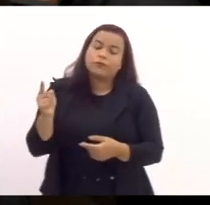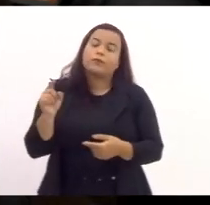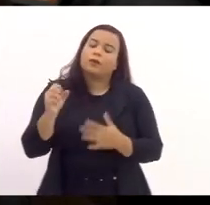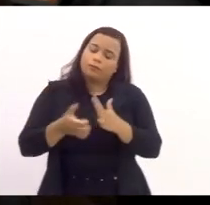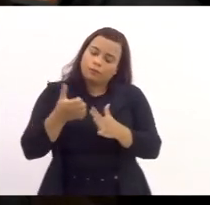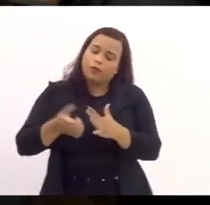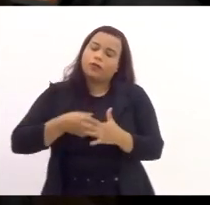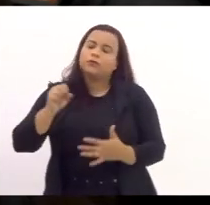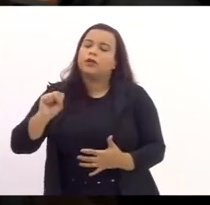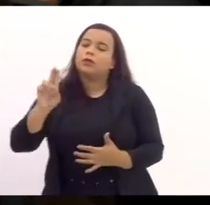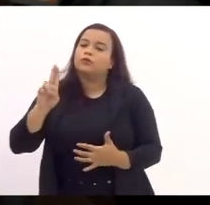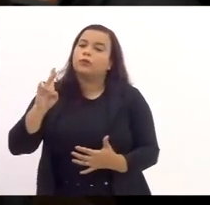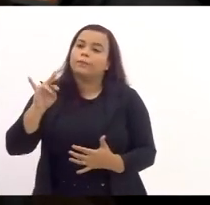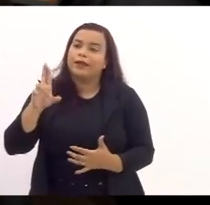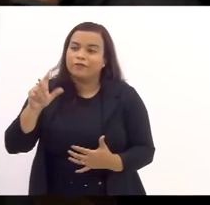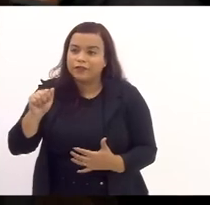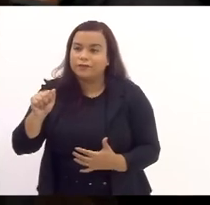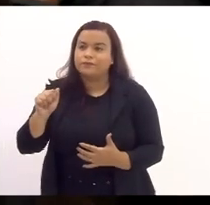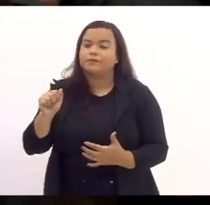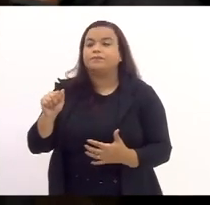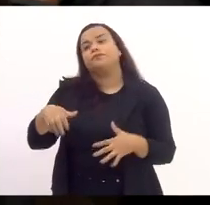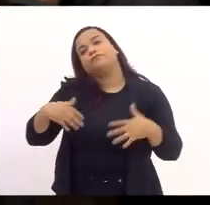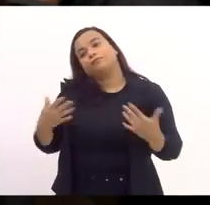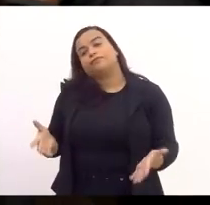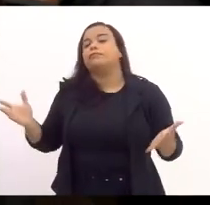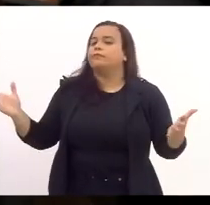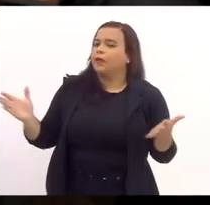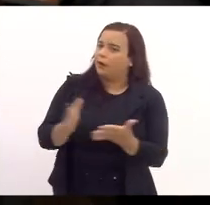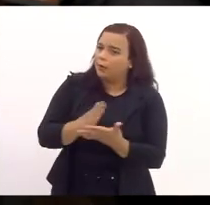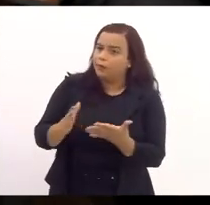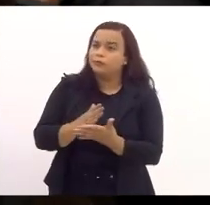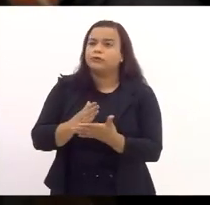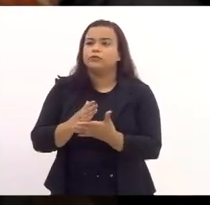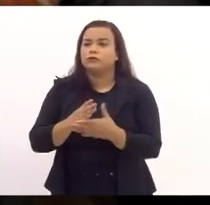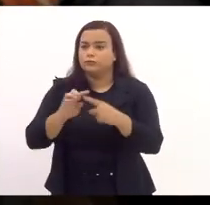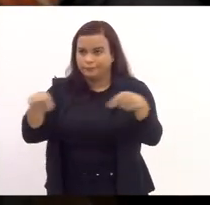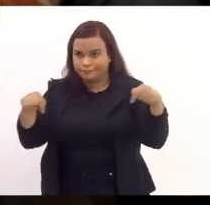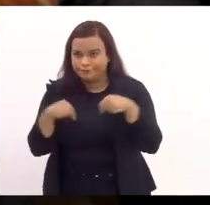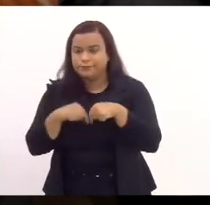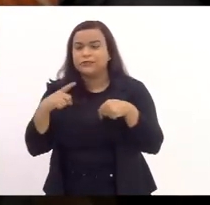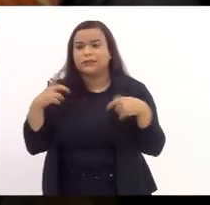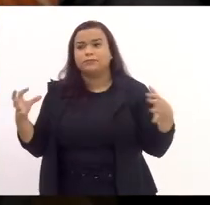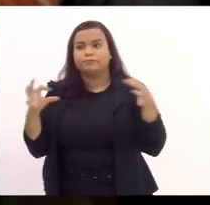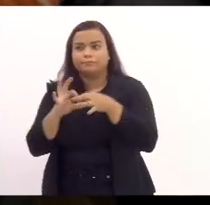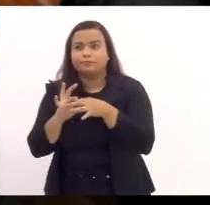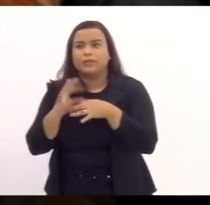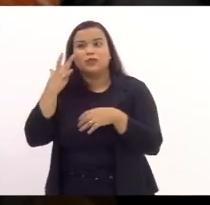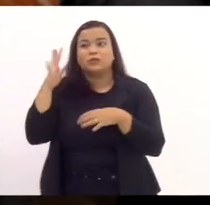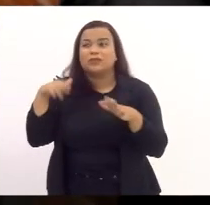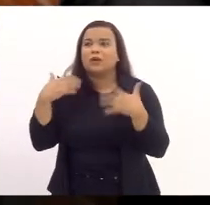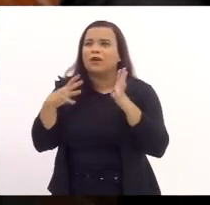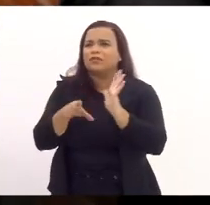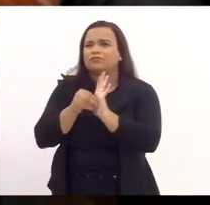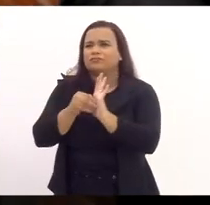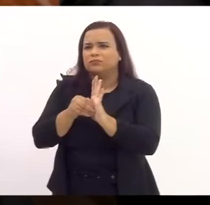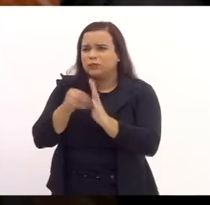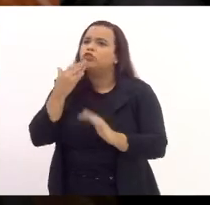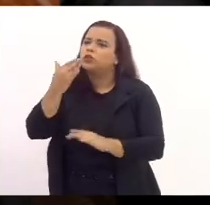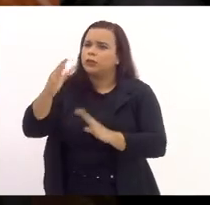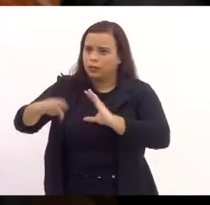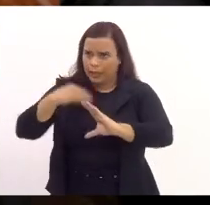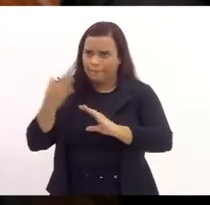terrenos, e esses terrenos eles estão elencados lá no aditivo, e agora eu não sei qual aditivo é eu esse. Vou solicitar que você encaminhe essa CPI todos esses